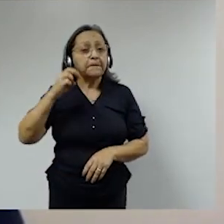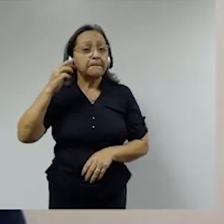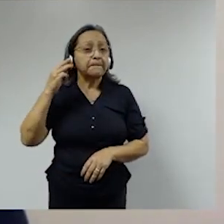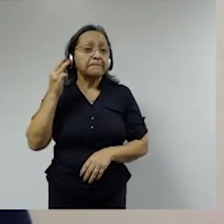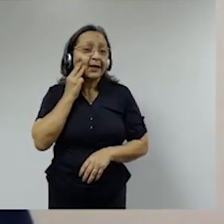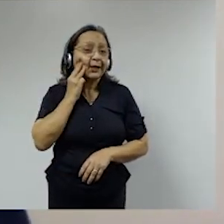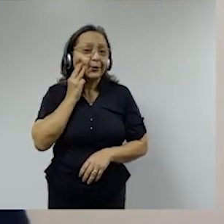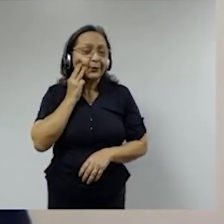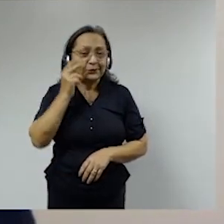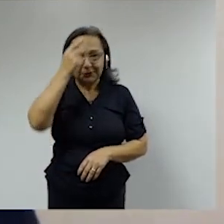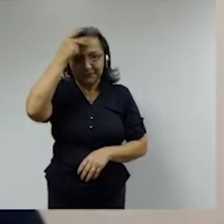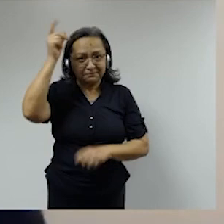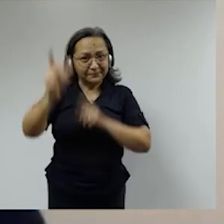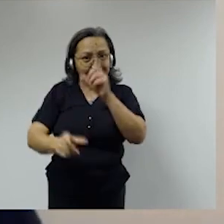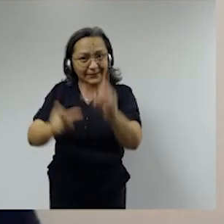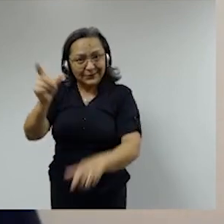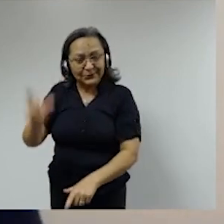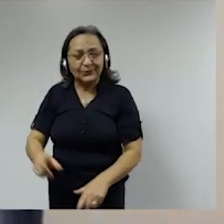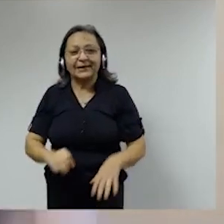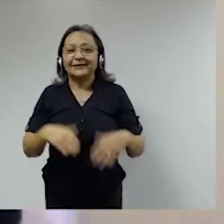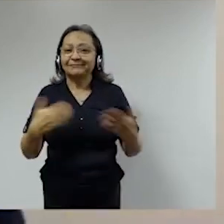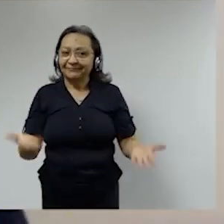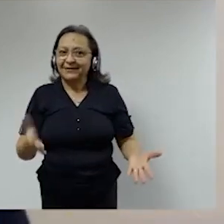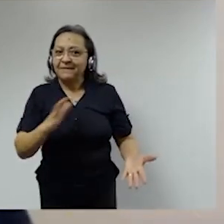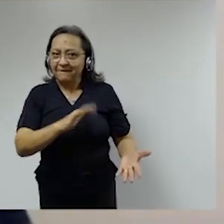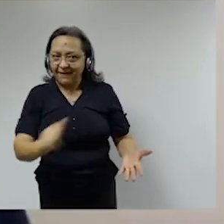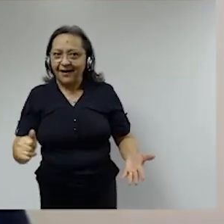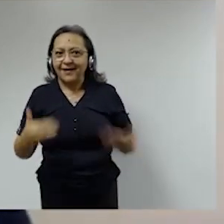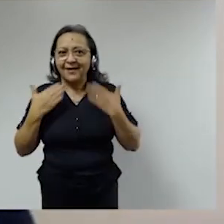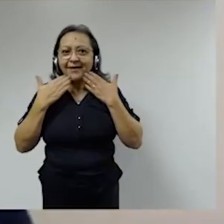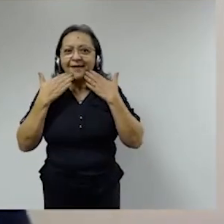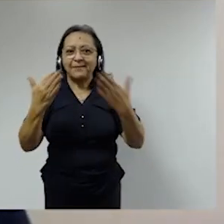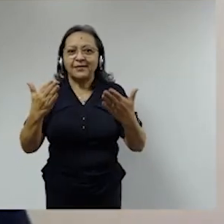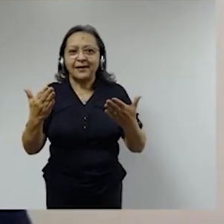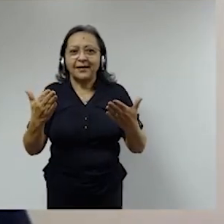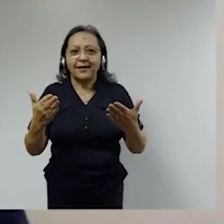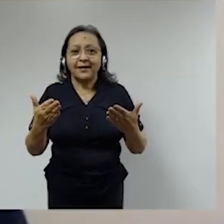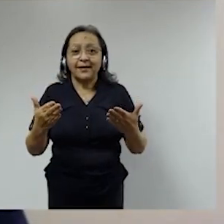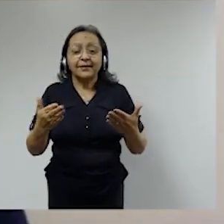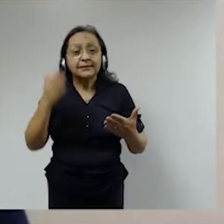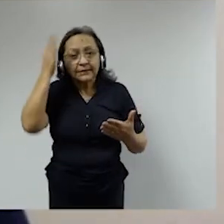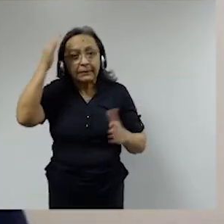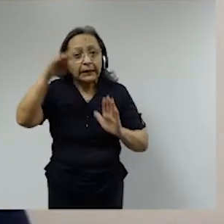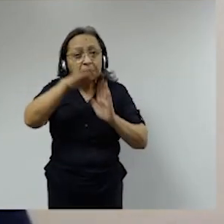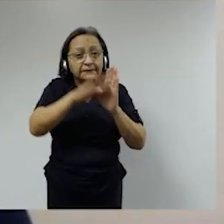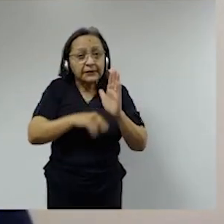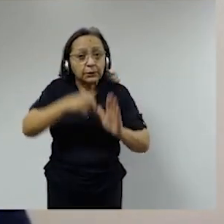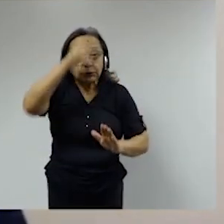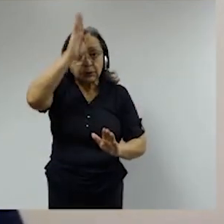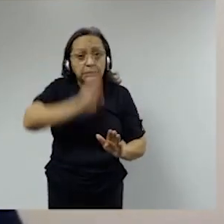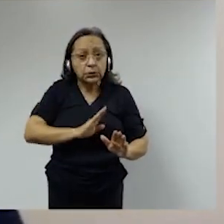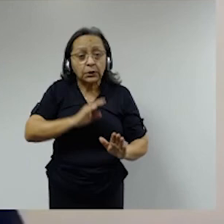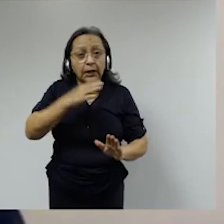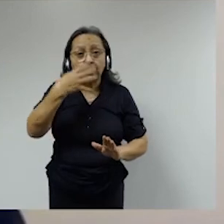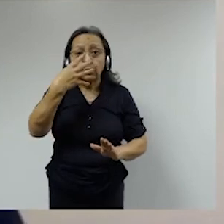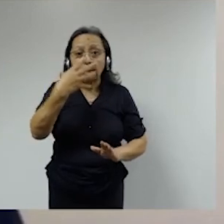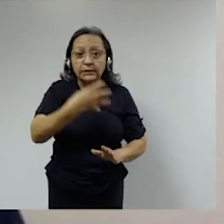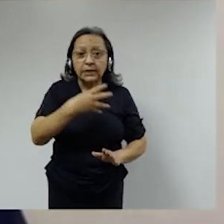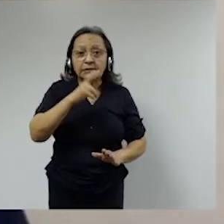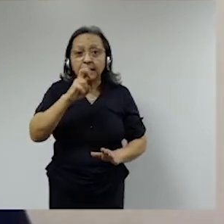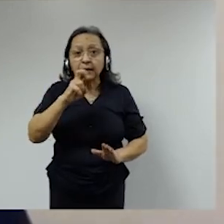pessoas. Isso vai colocar o Brasil na 45ª posição mundial,